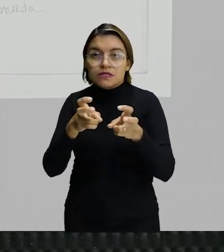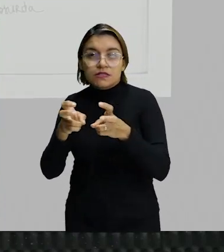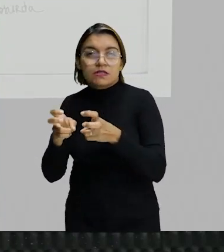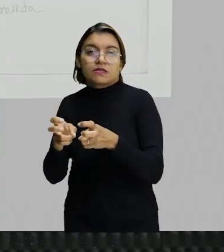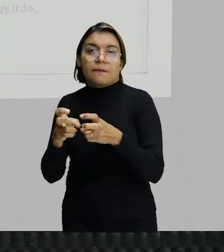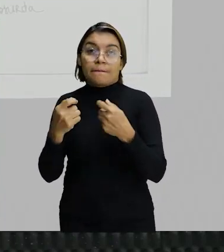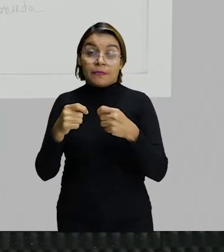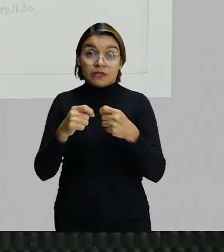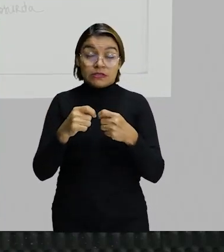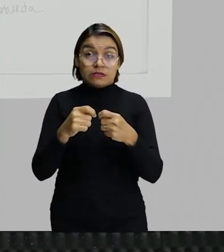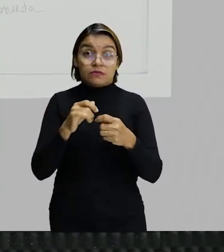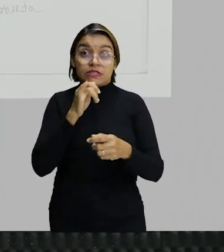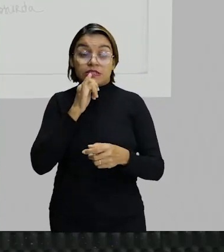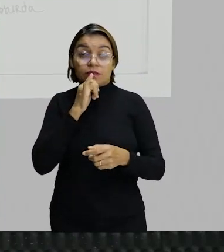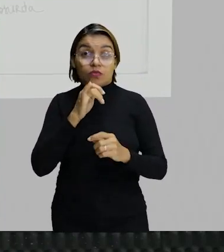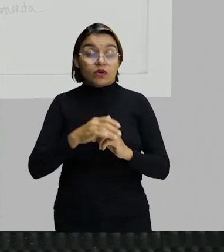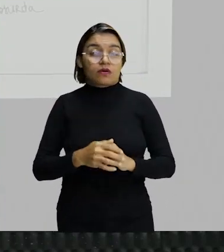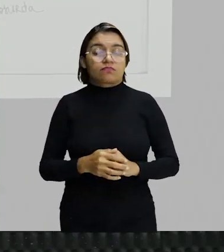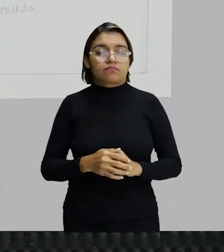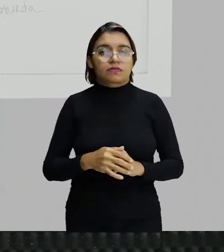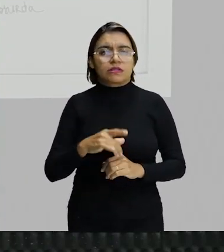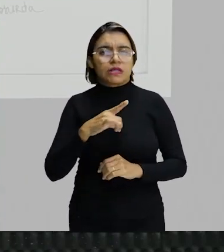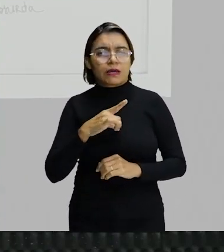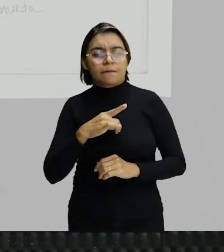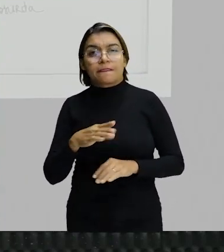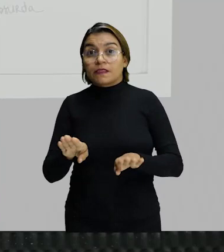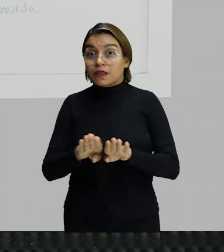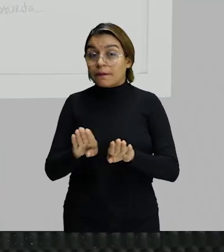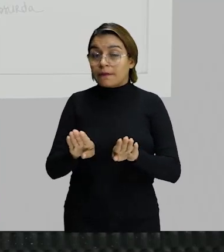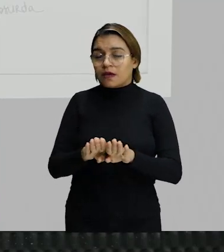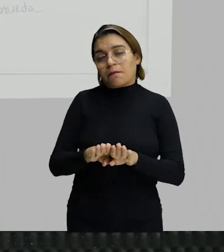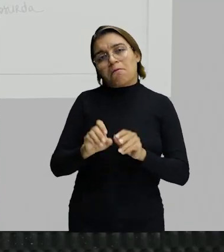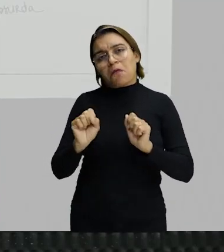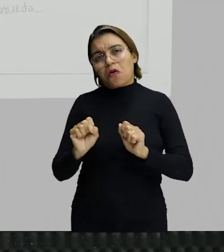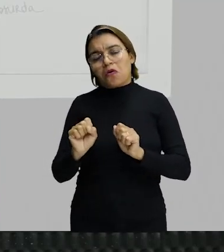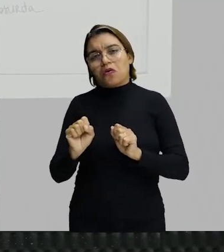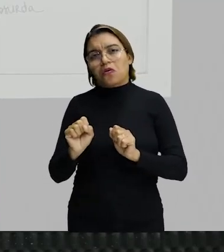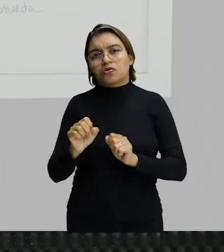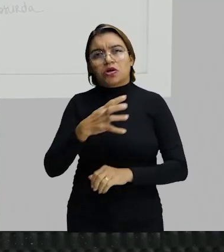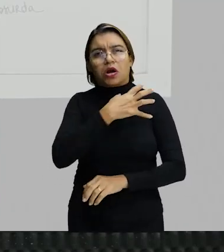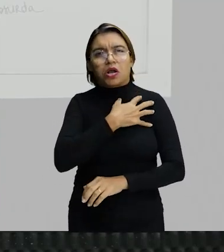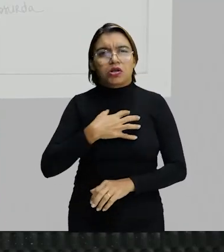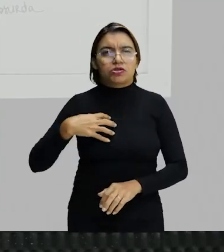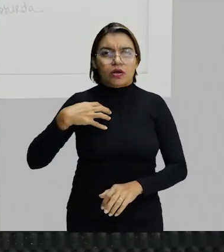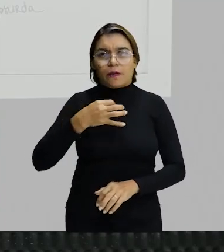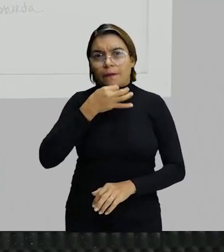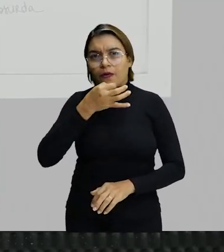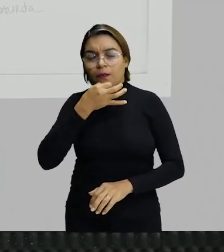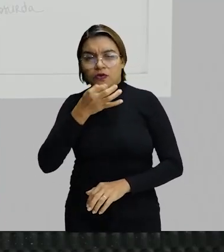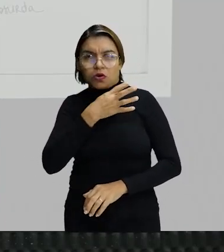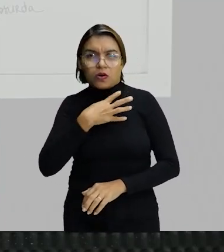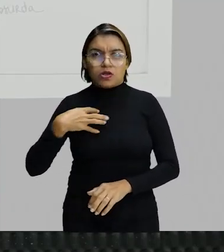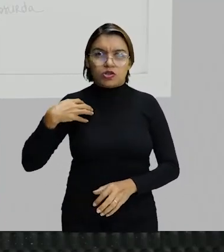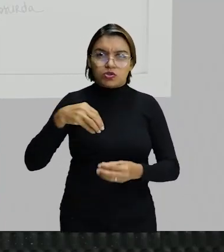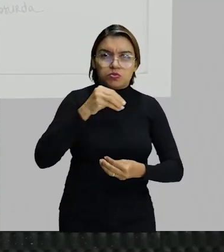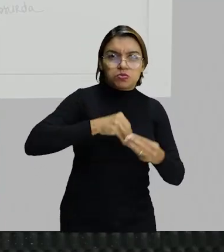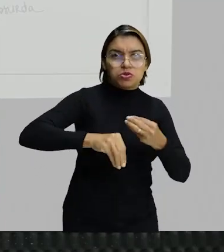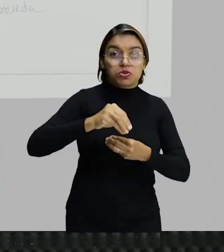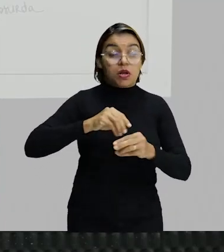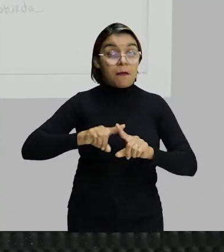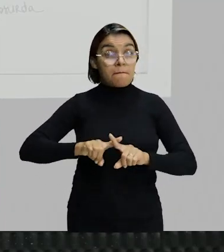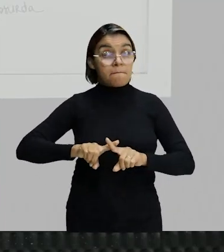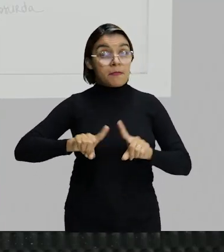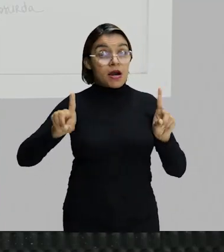nós devemos tomar um ou outro em mãos. Podemos até misturar, por exemplo, Aristóteles misturava muito eles até,